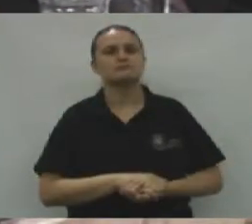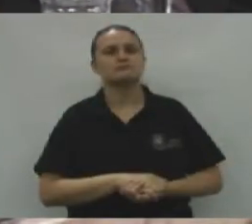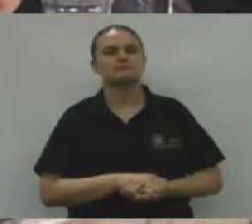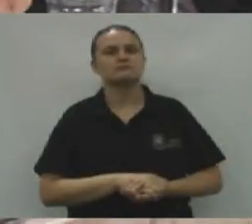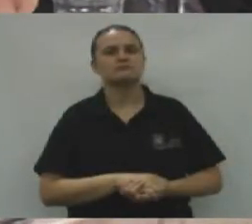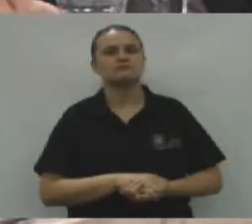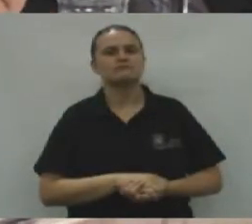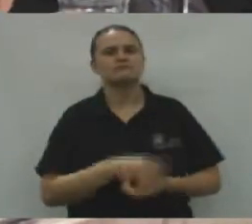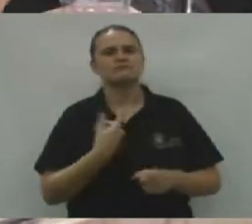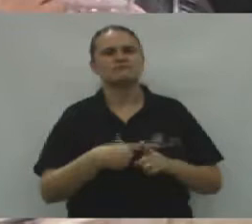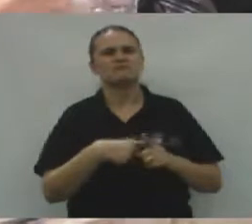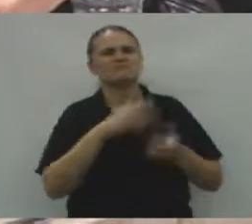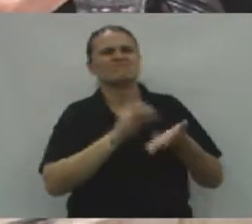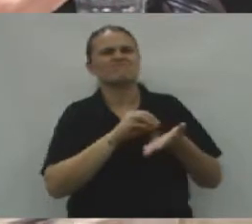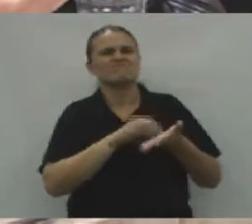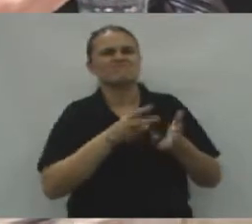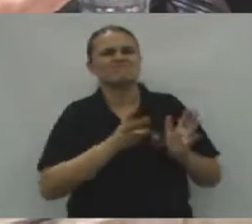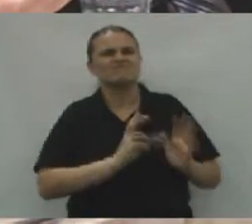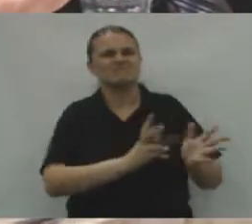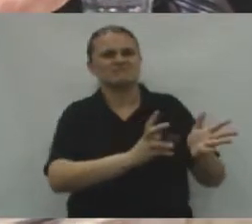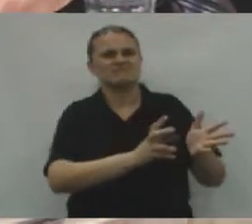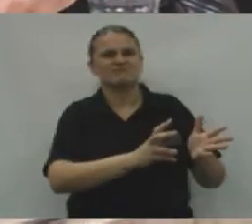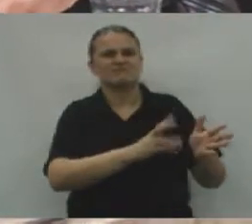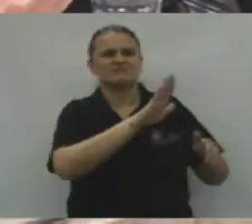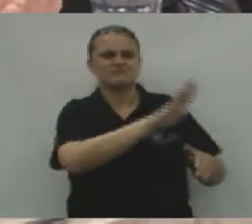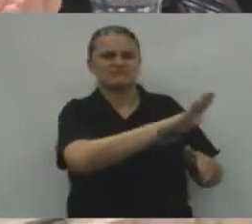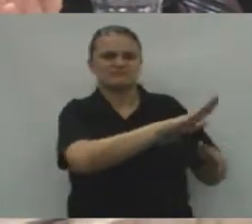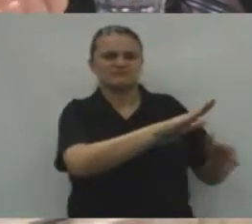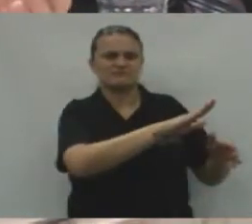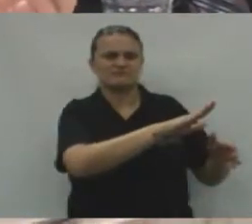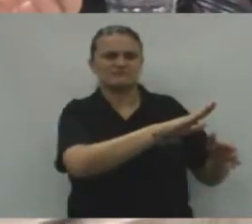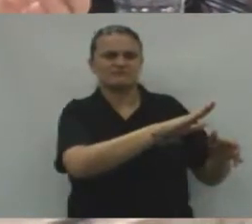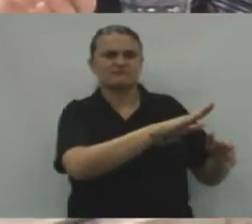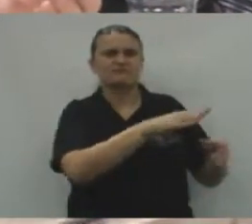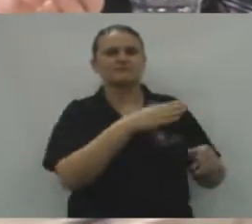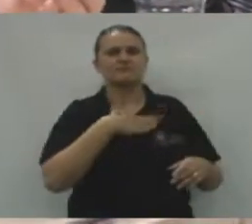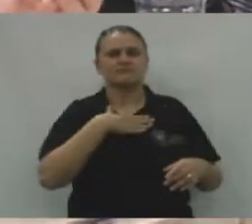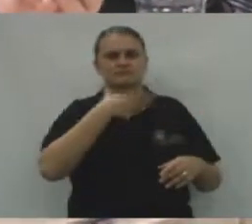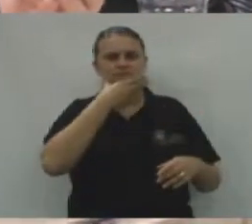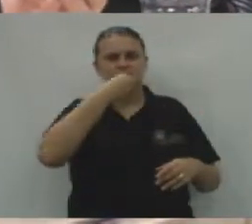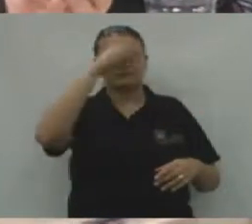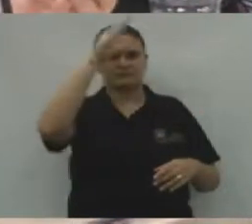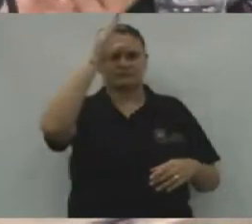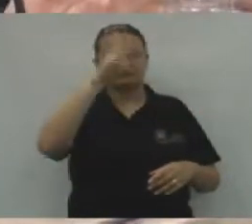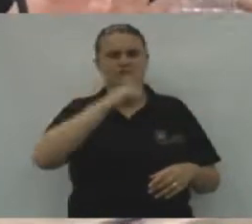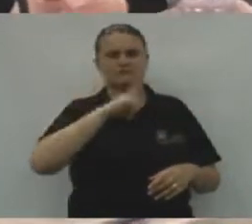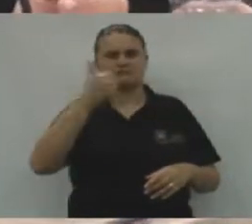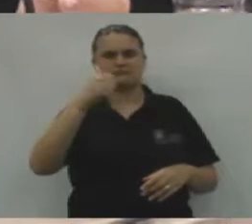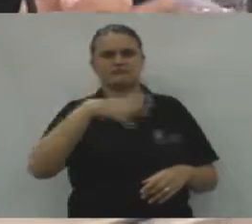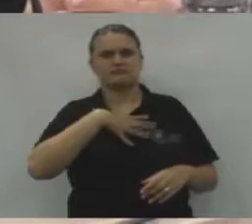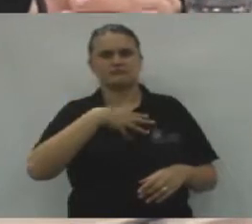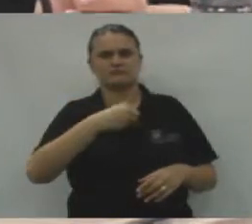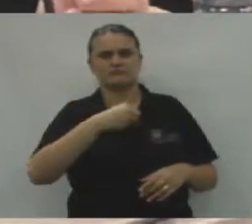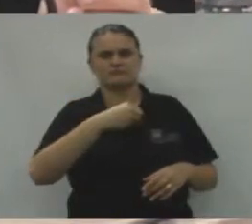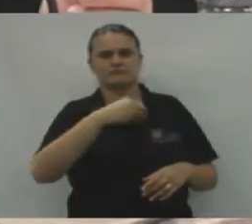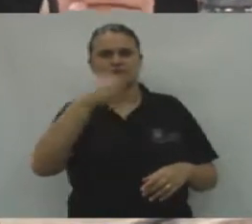o desestimulo que eles têm de ficar no campo, né? Você vê, meu tio tem 11 filhos, 10 trabalham em São